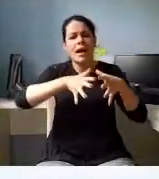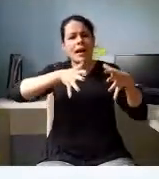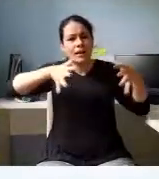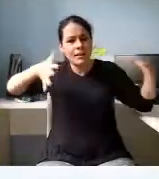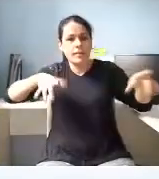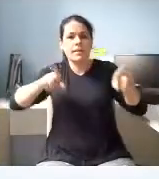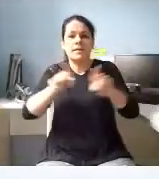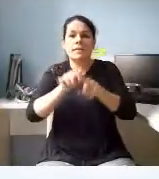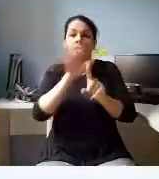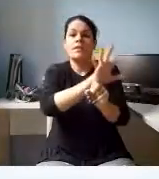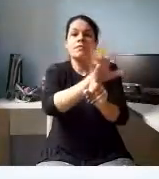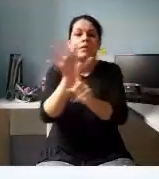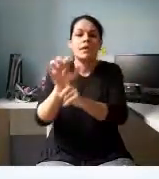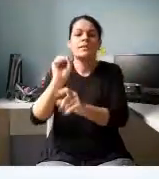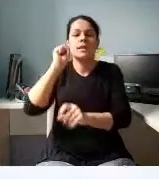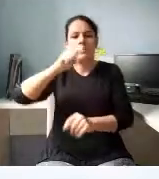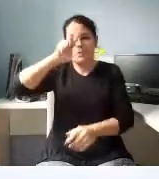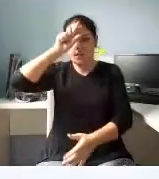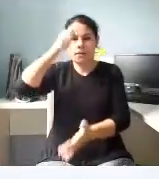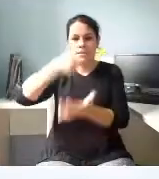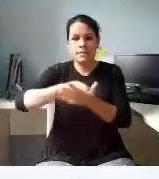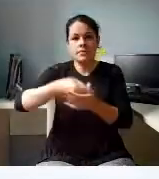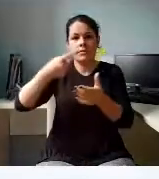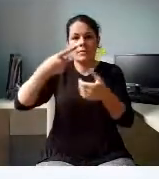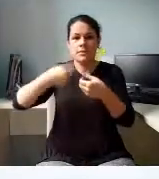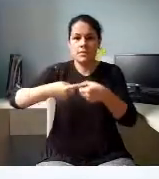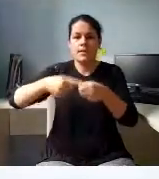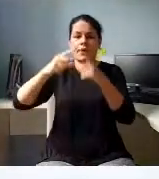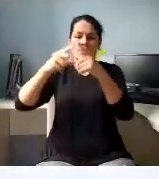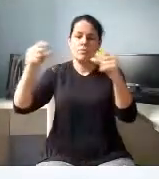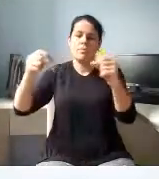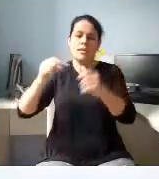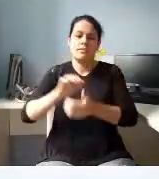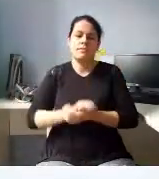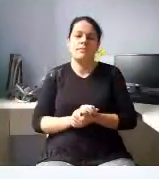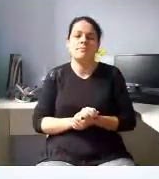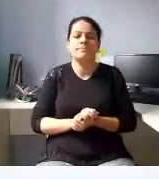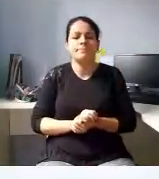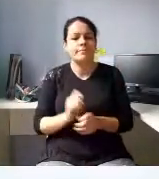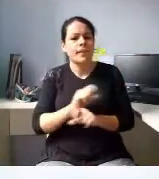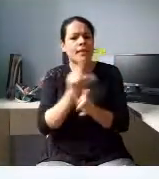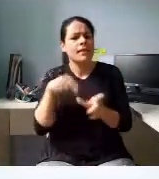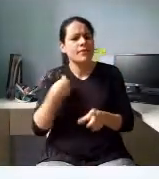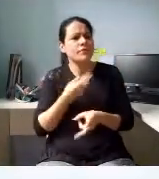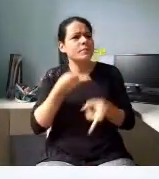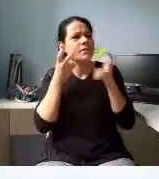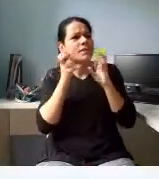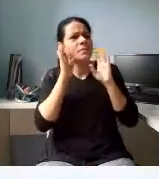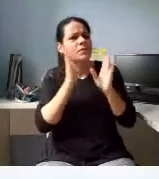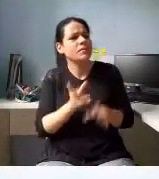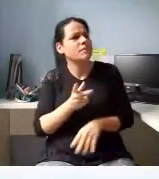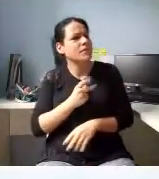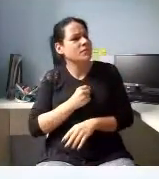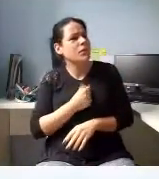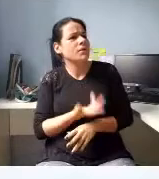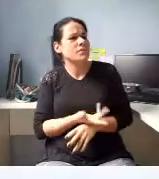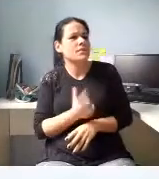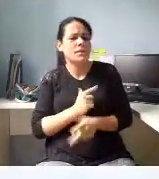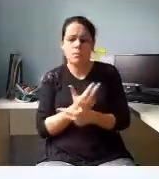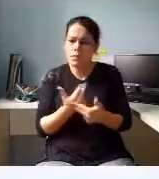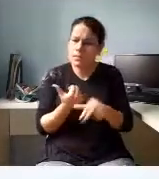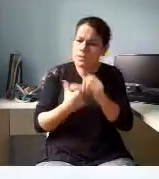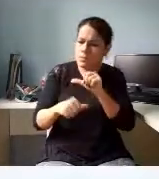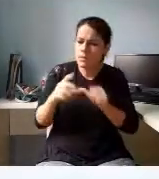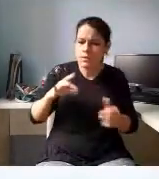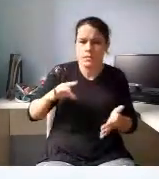influenciar, obviamente, as decisões aqui para o Brasil. A gente percebe que há algo no início, mas a gente percebe que há alguma coisa mudando